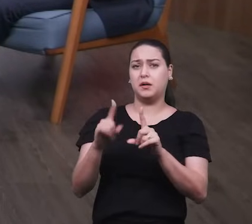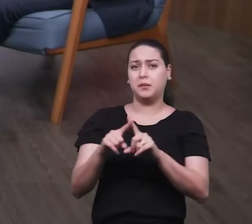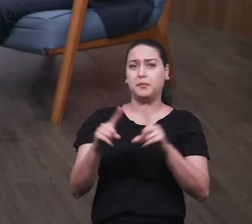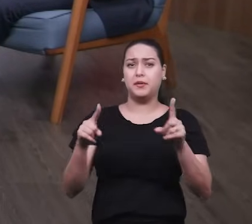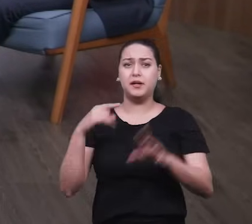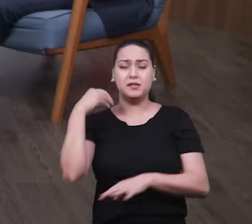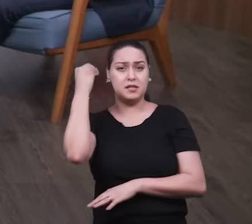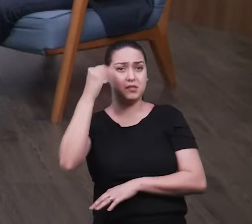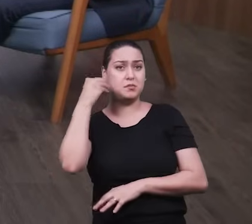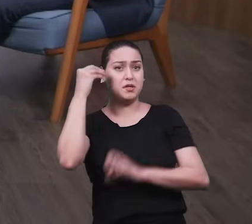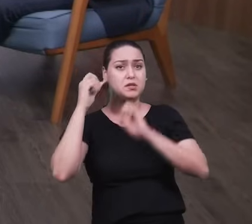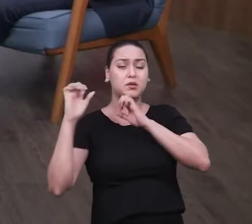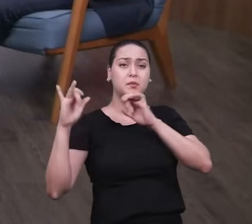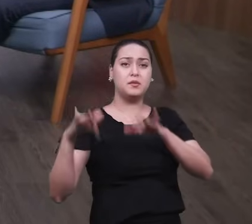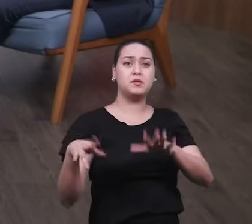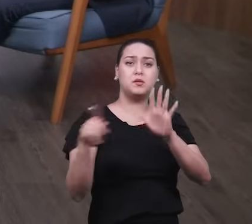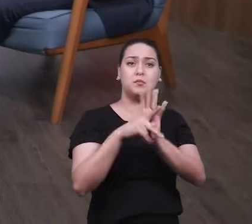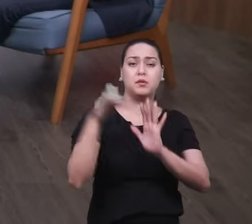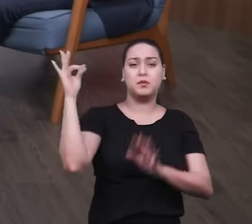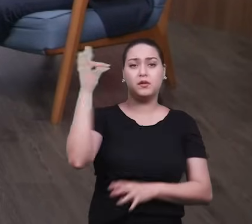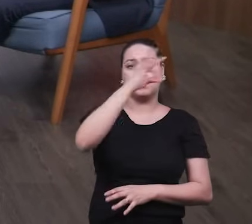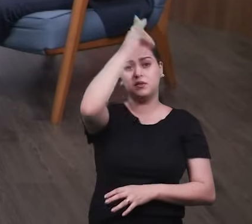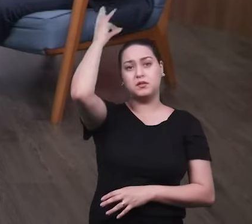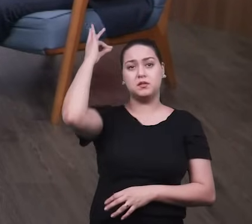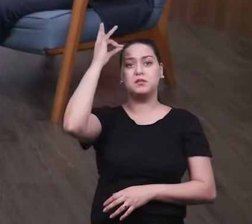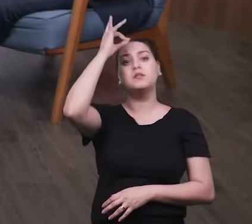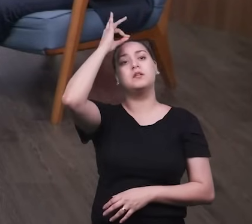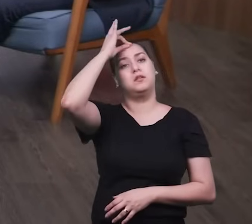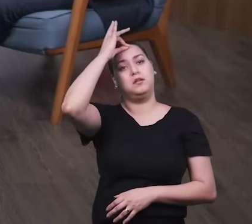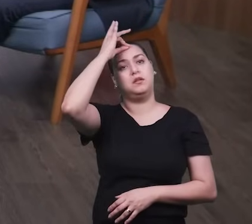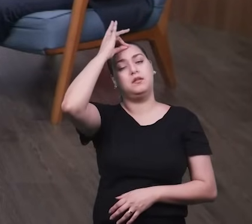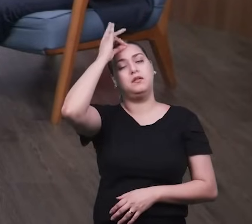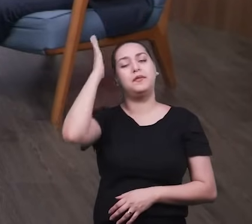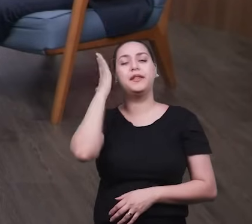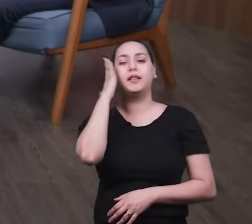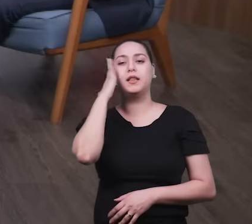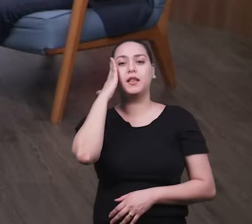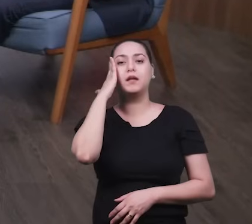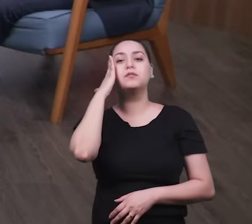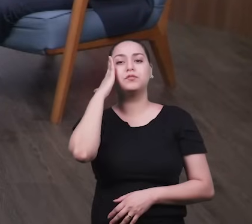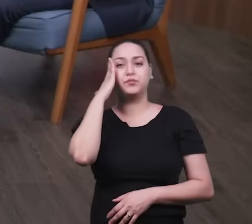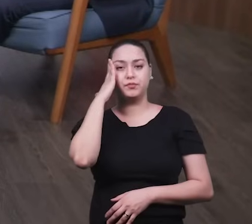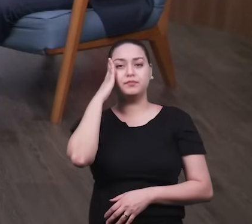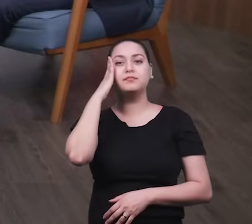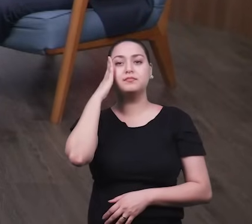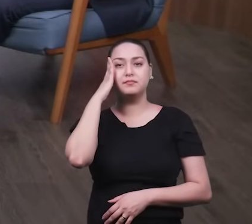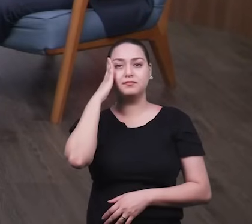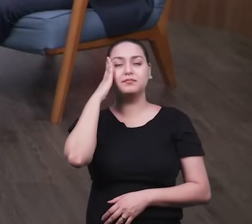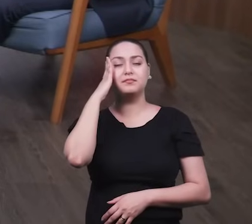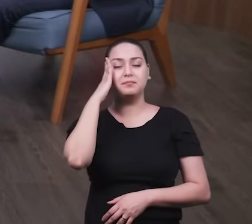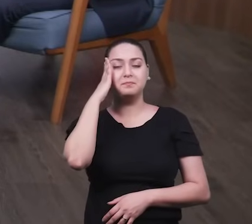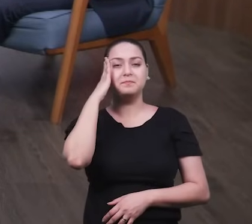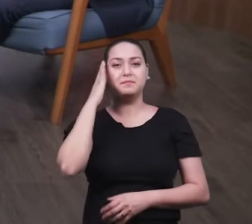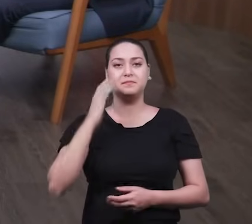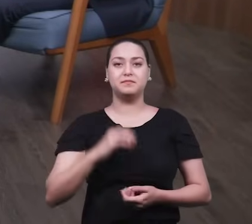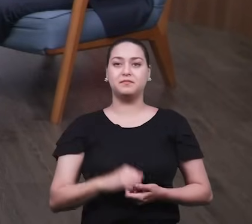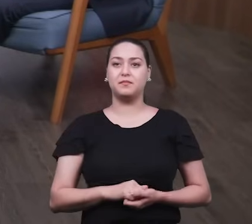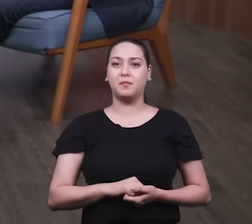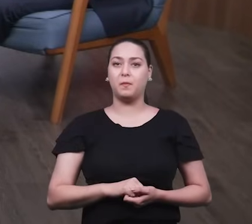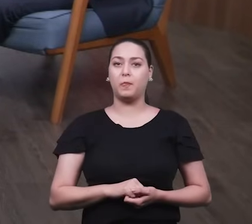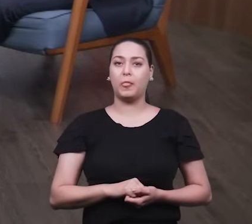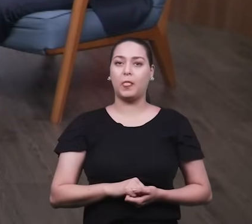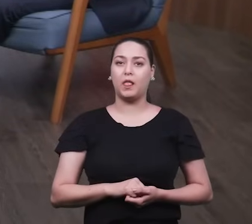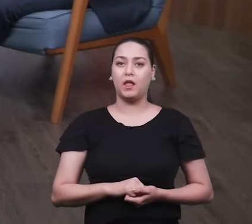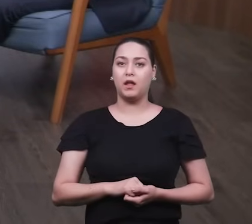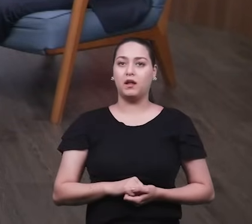experiência com esta bênção do Espírito Santo, você entende perfeitamente esse destaque do versículo. E qualquer